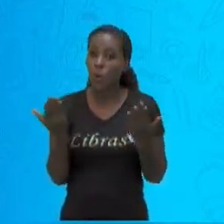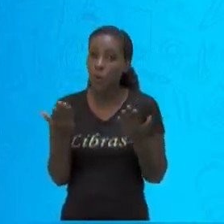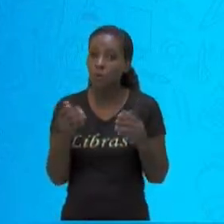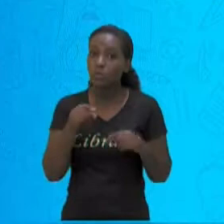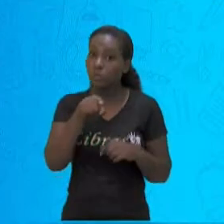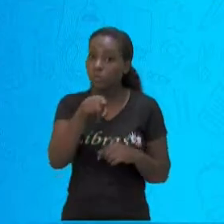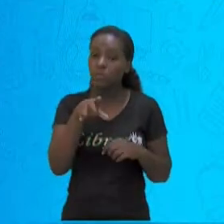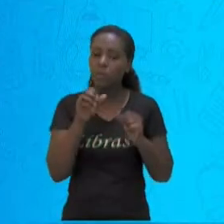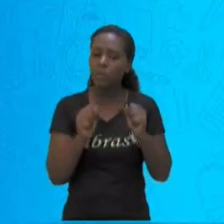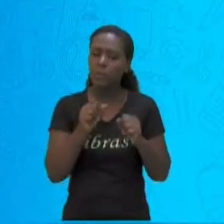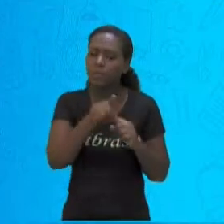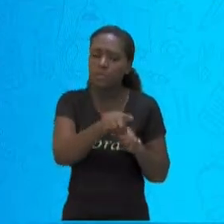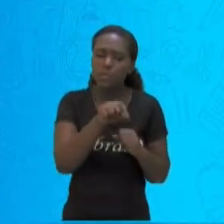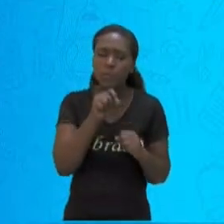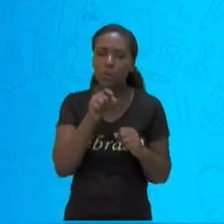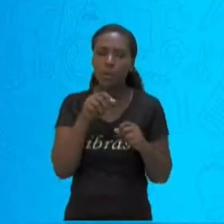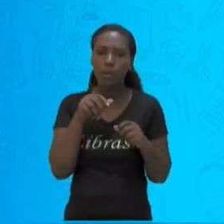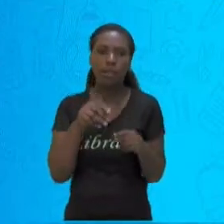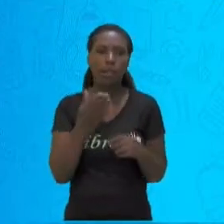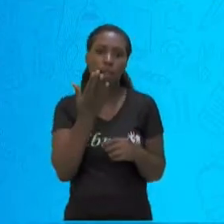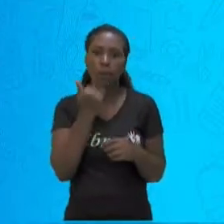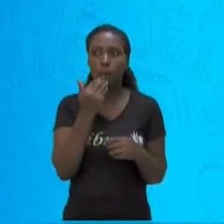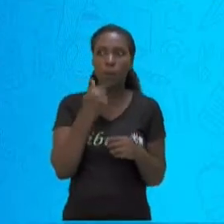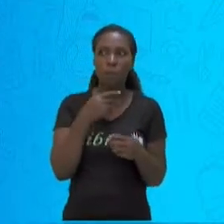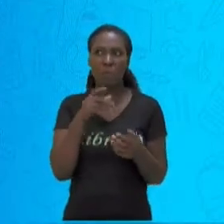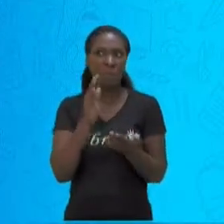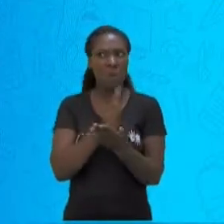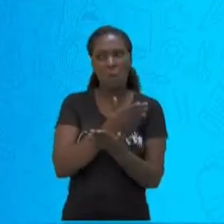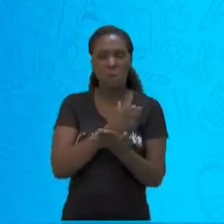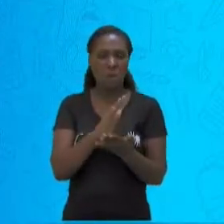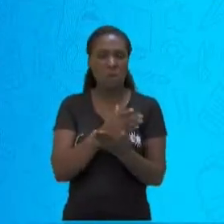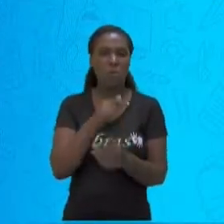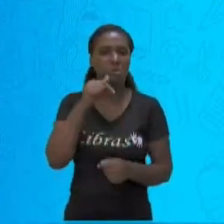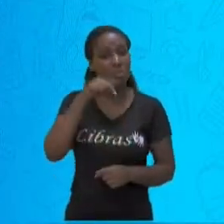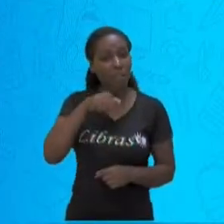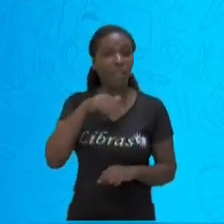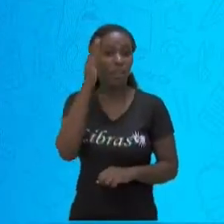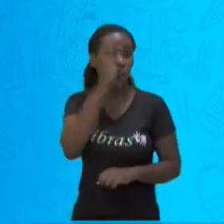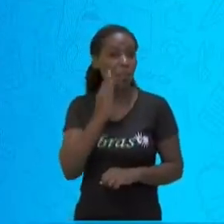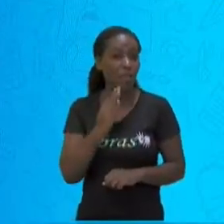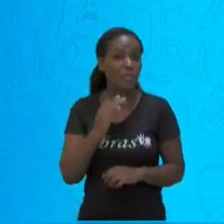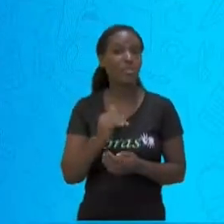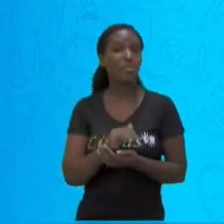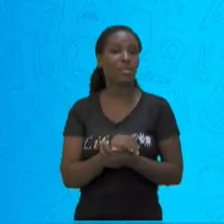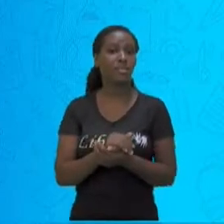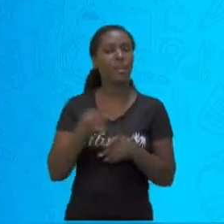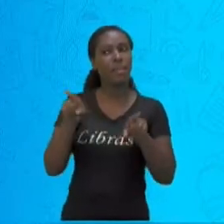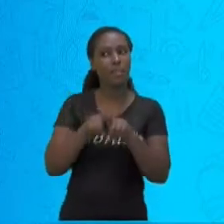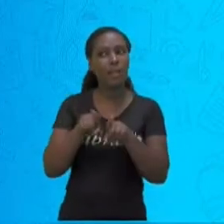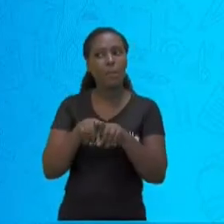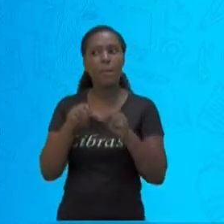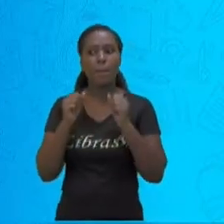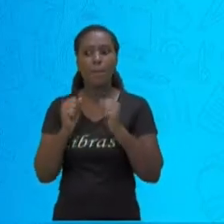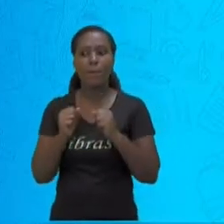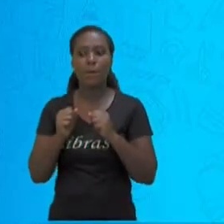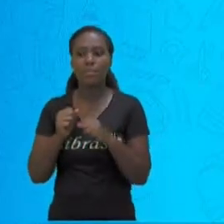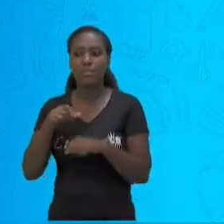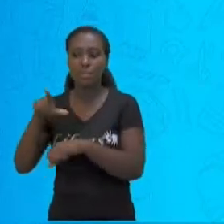daqui, vamos colocar, do Brasil, né? E também com concorrência de fora.